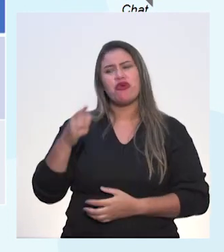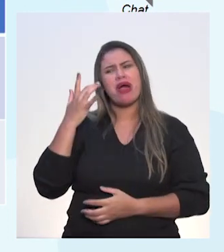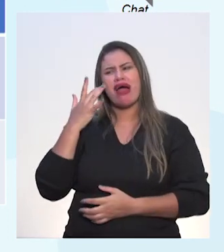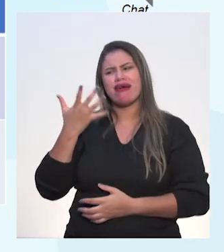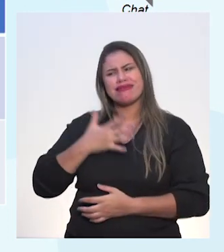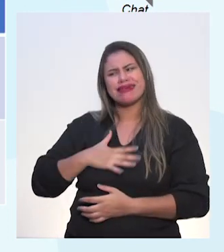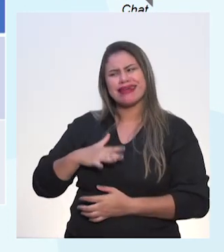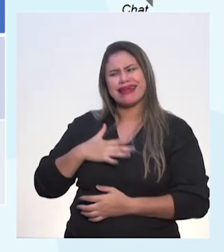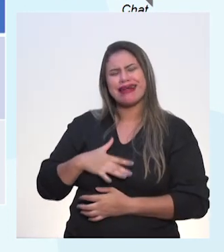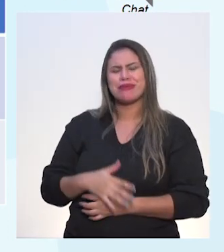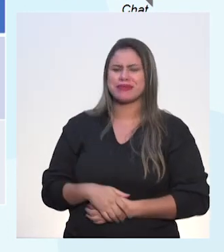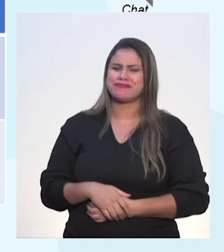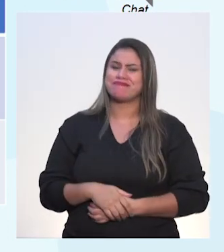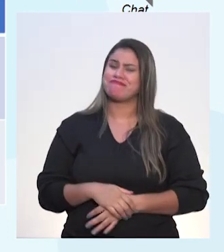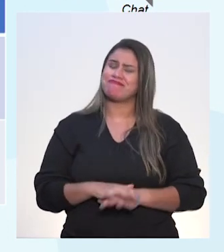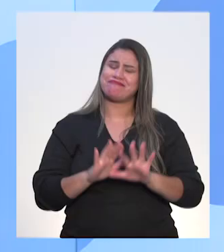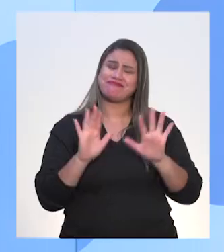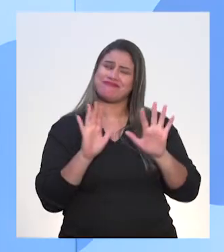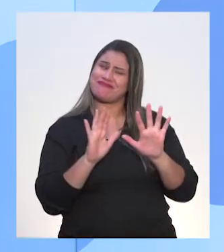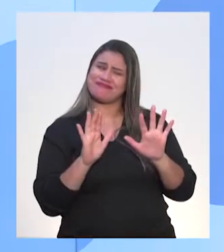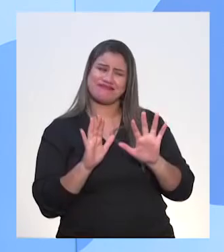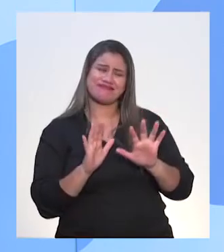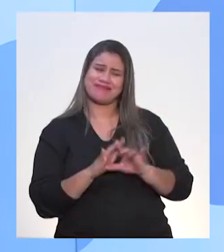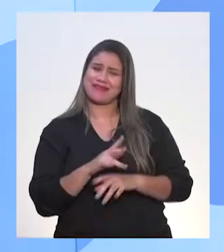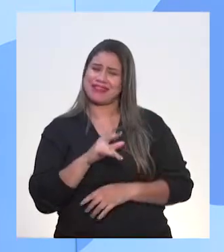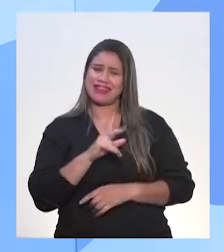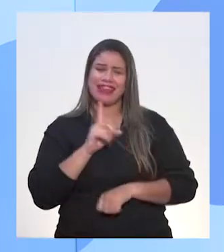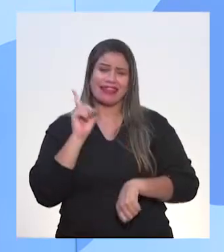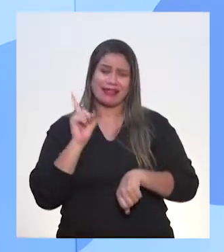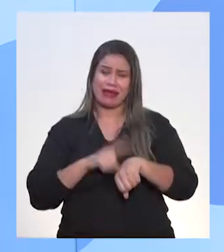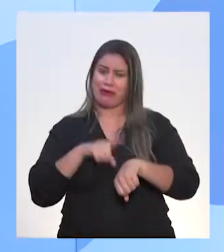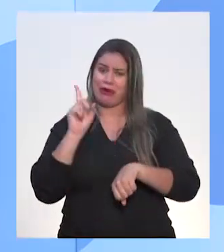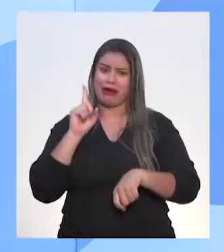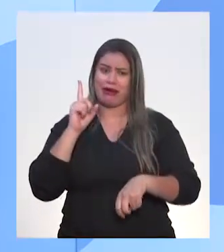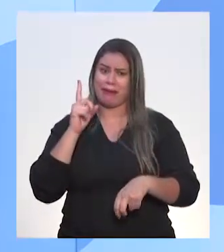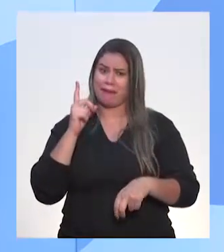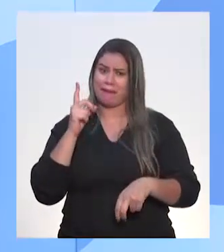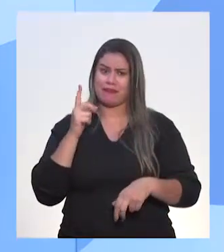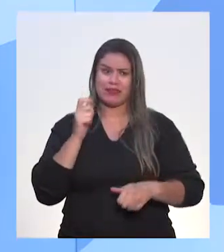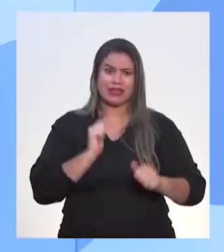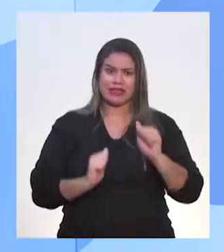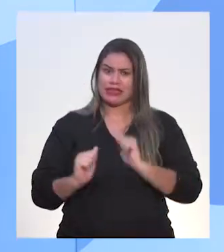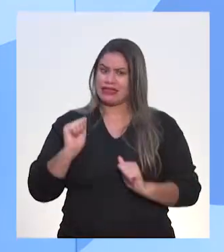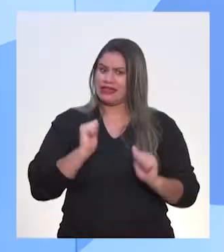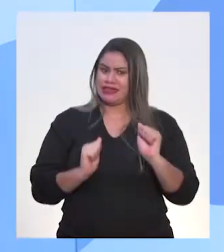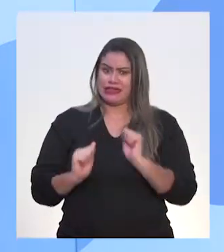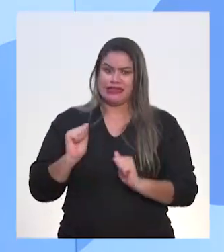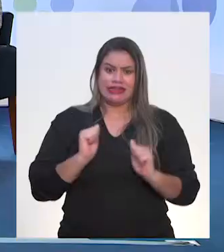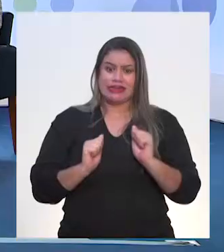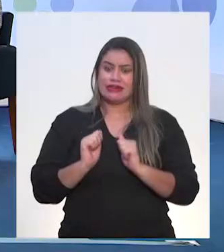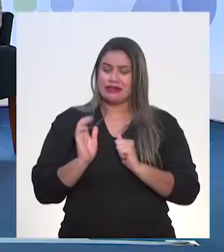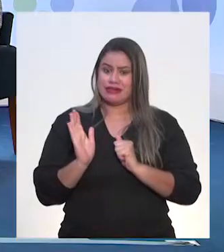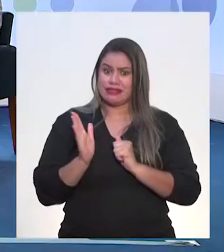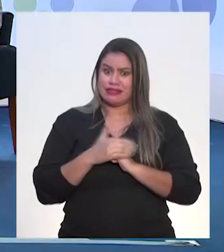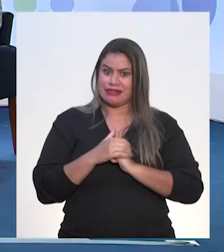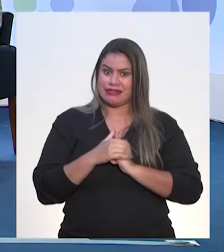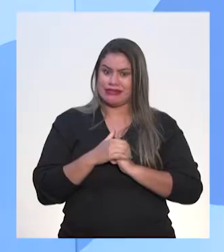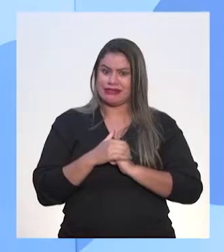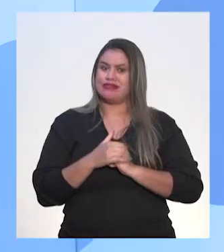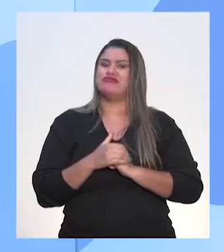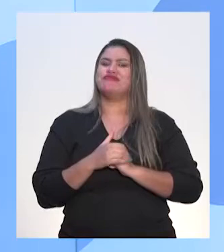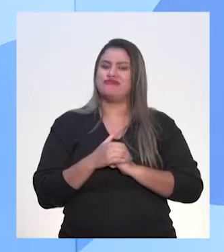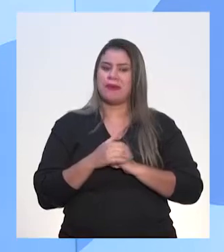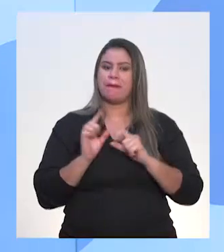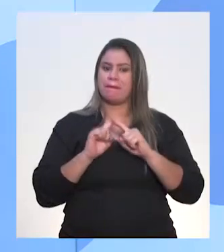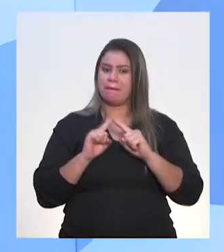calma olha às vezes dá 15 minutos é Aquela ansiedade era silenciosa Mas